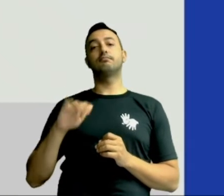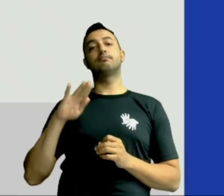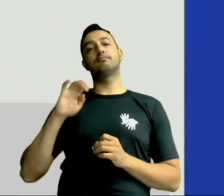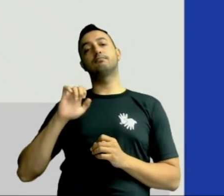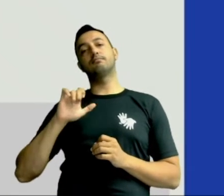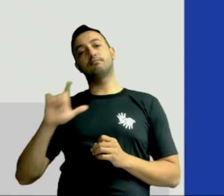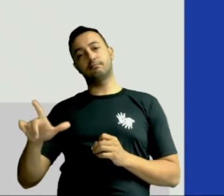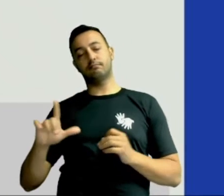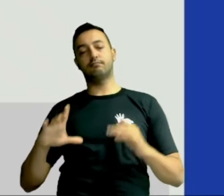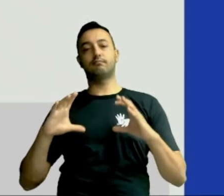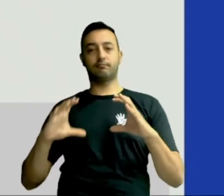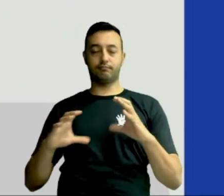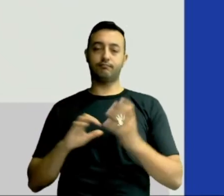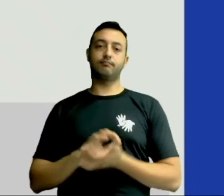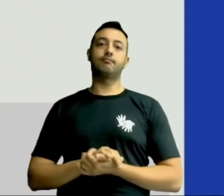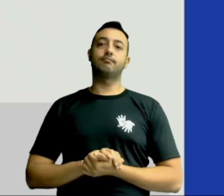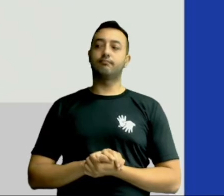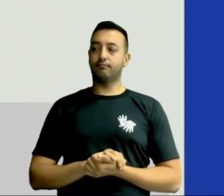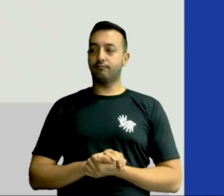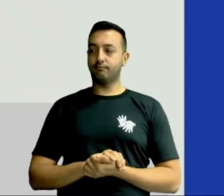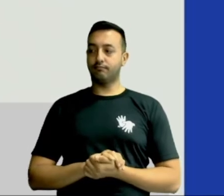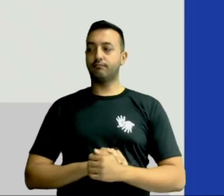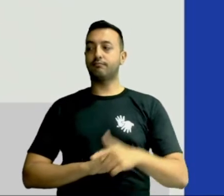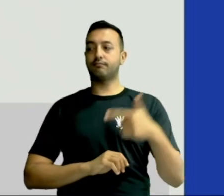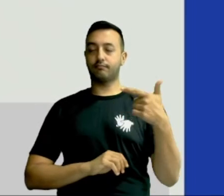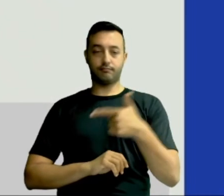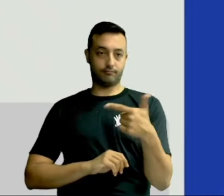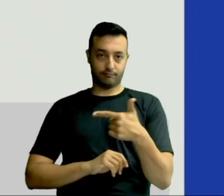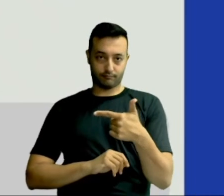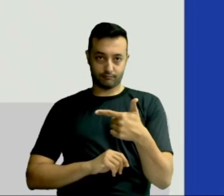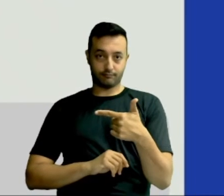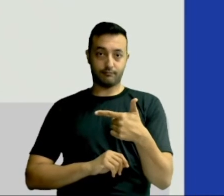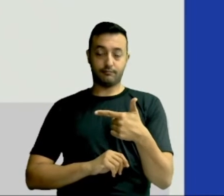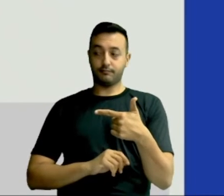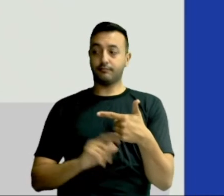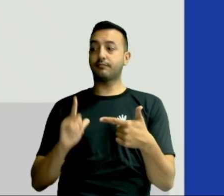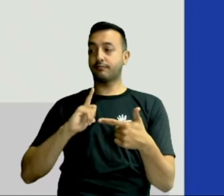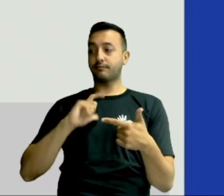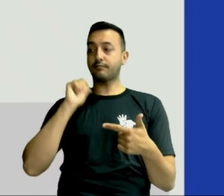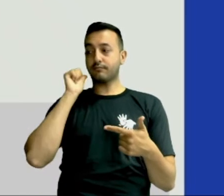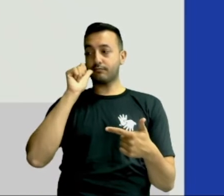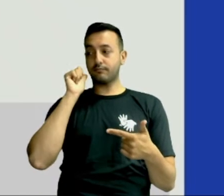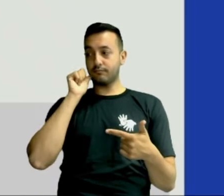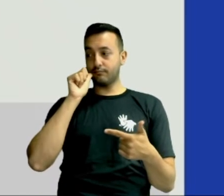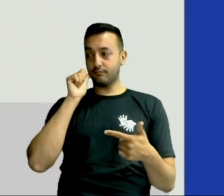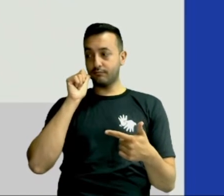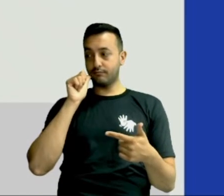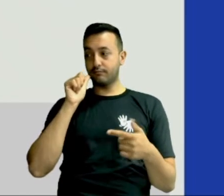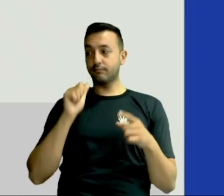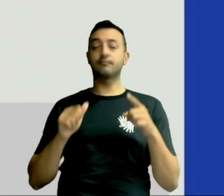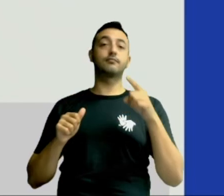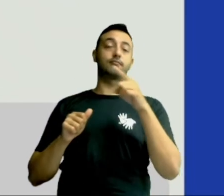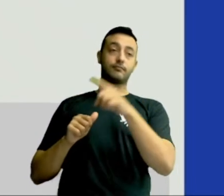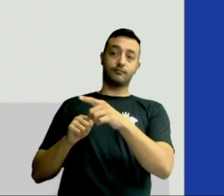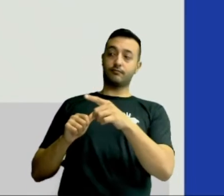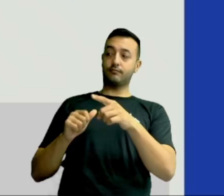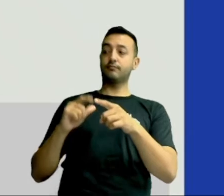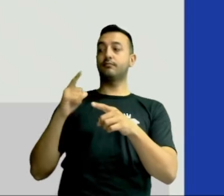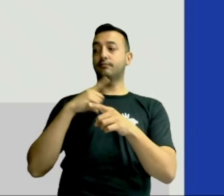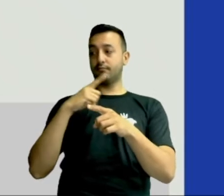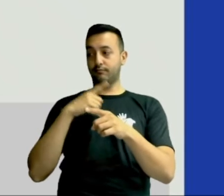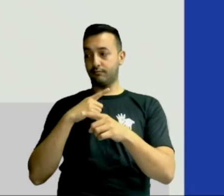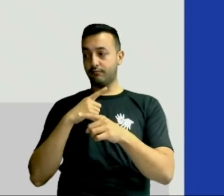que e na segunda situação temos a menina que ela está apontando para uma